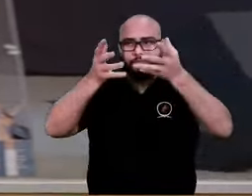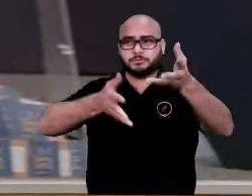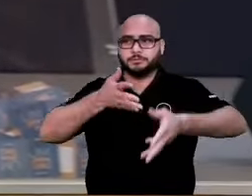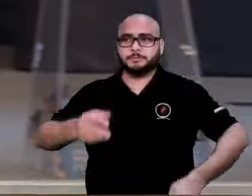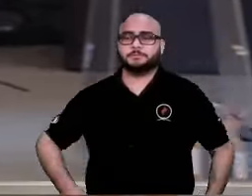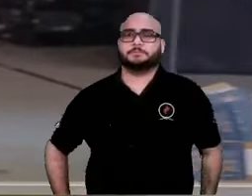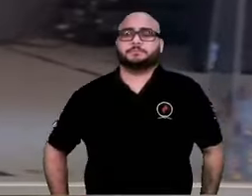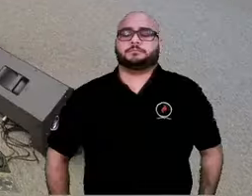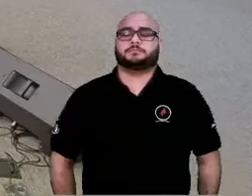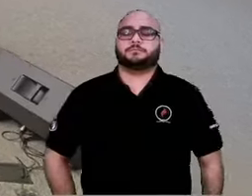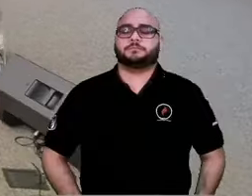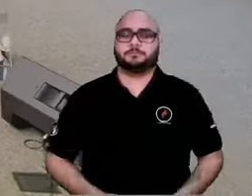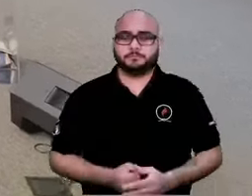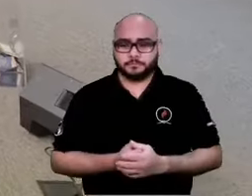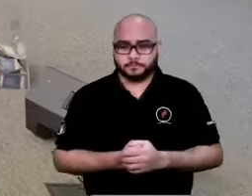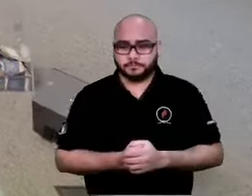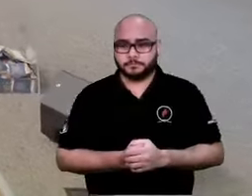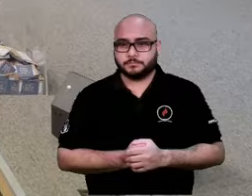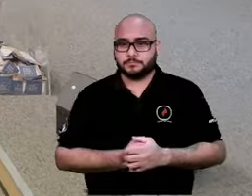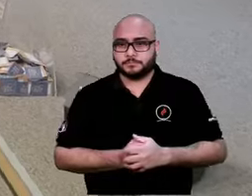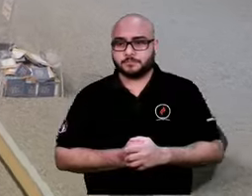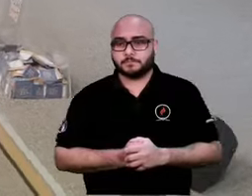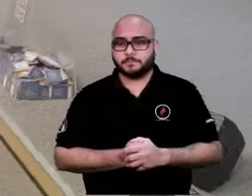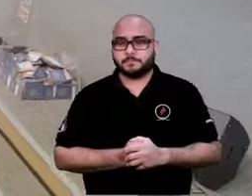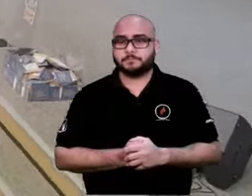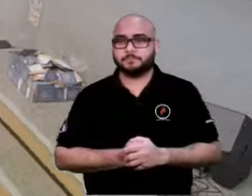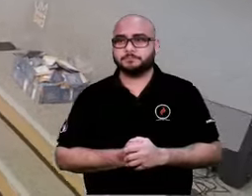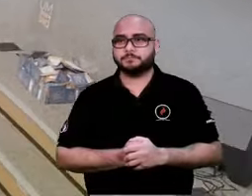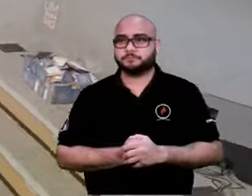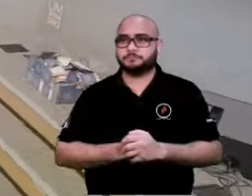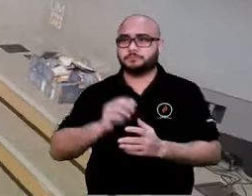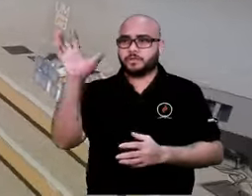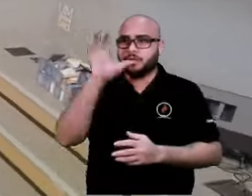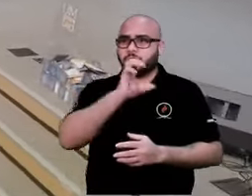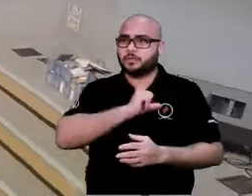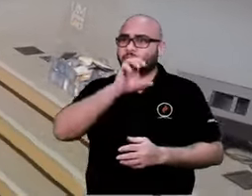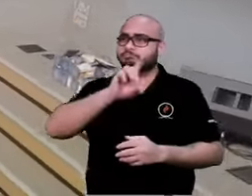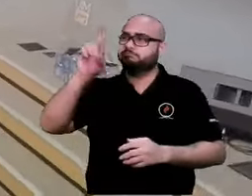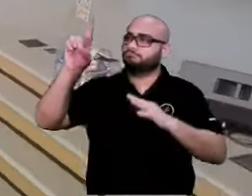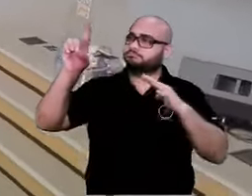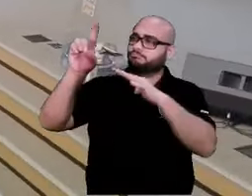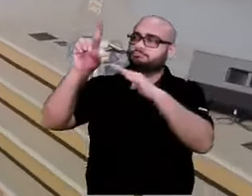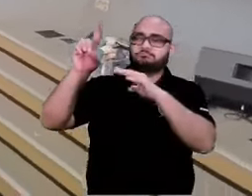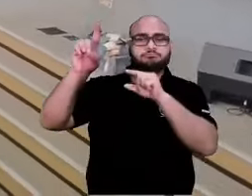levanta a tua mão e adore a Deus além da tua dor.